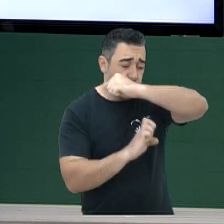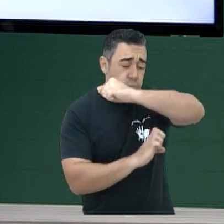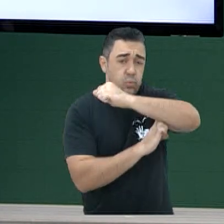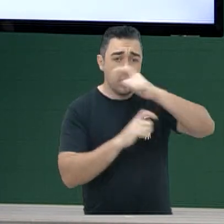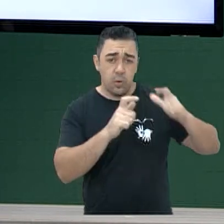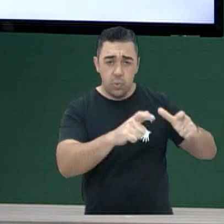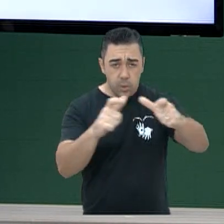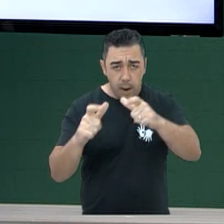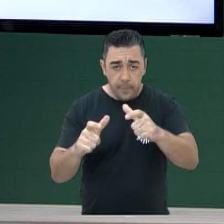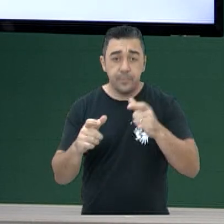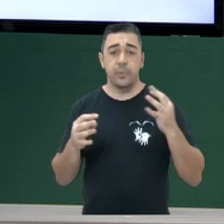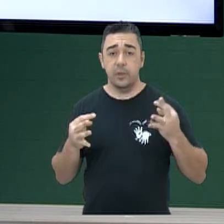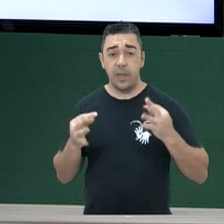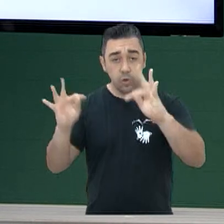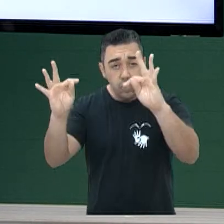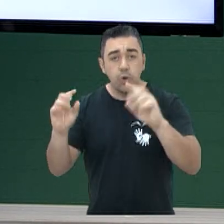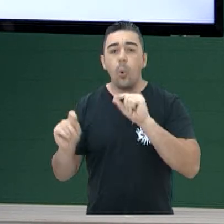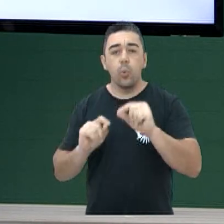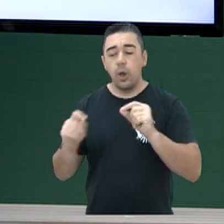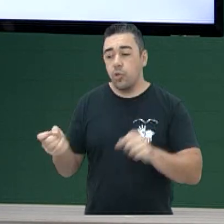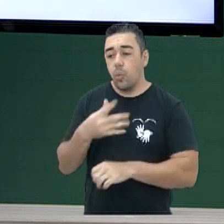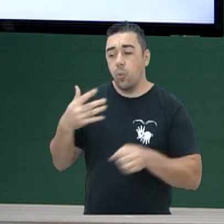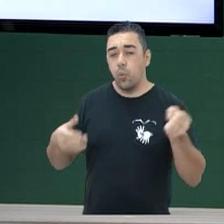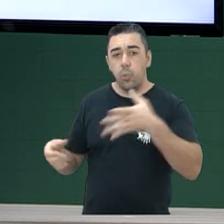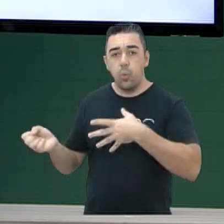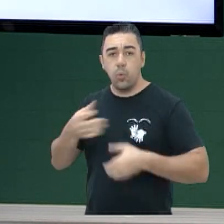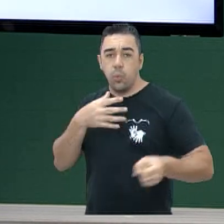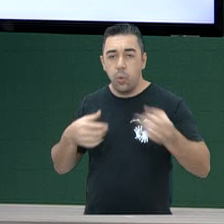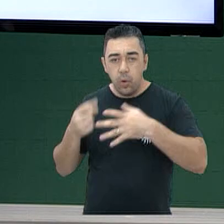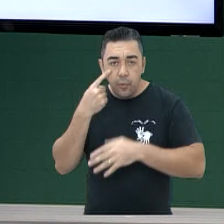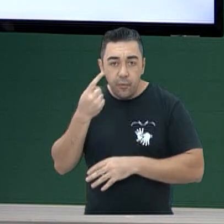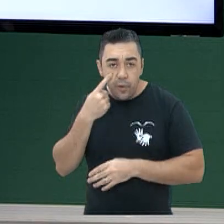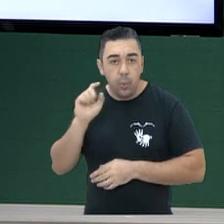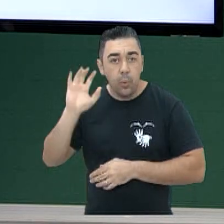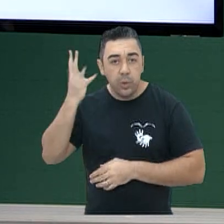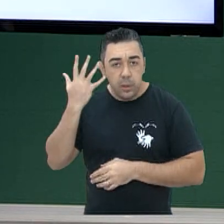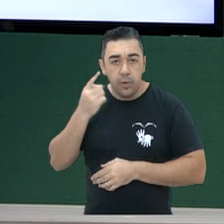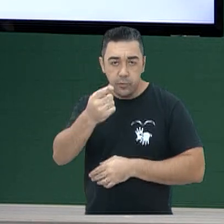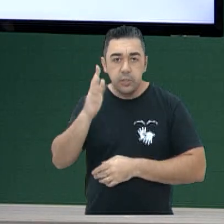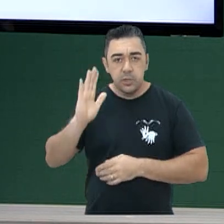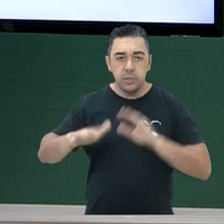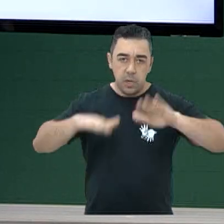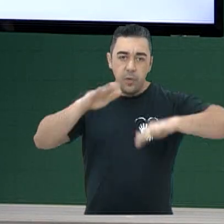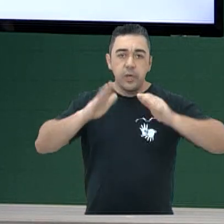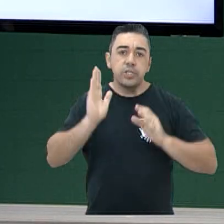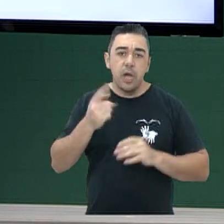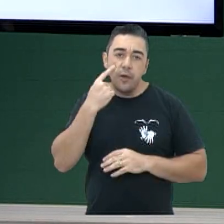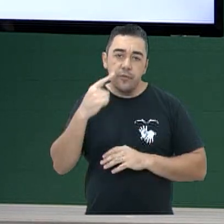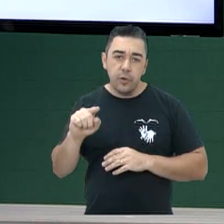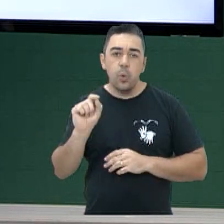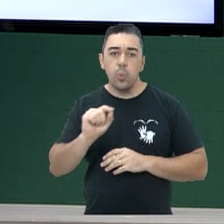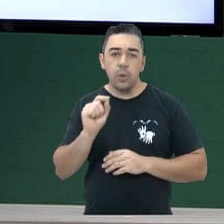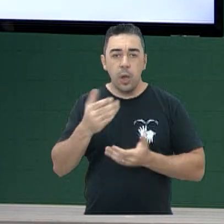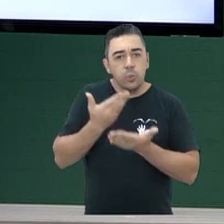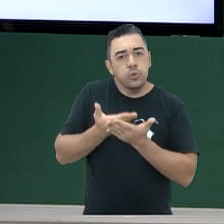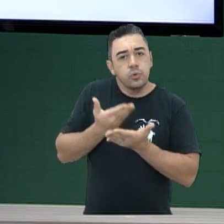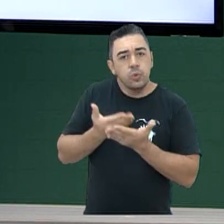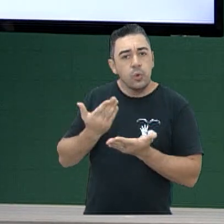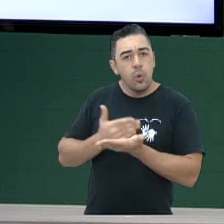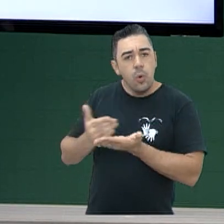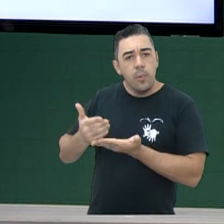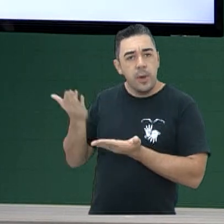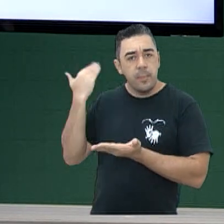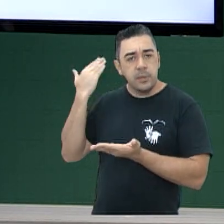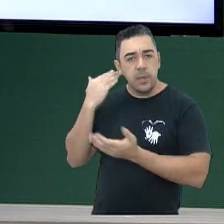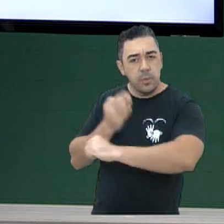Os tecnológicos são as inovações tecnológicas que a gente vai ver, que provavelmente vocês já devem ter visto um pouco disso no estudo lá do começo